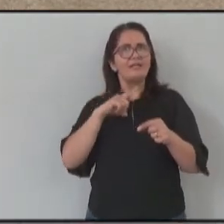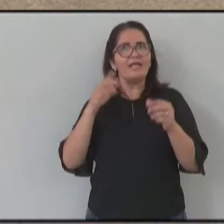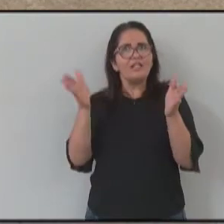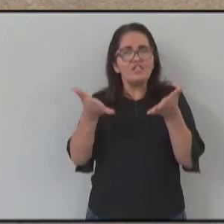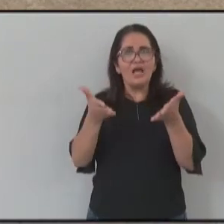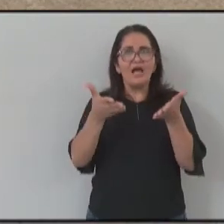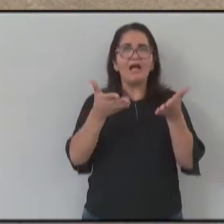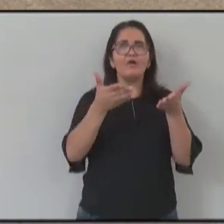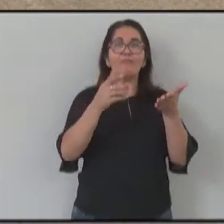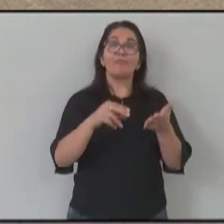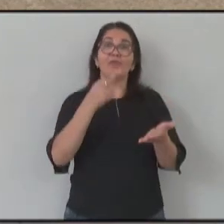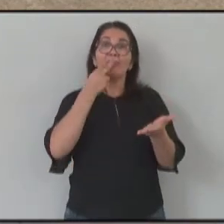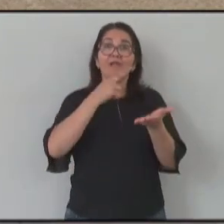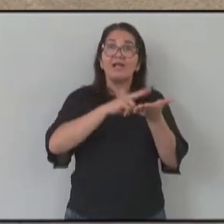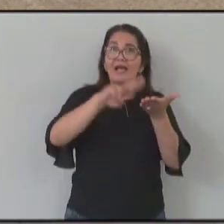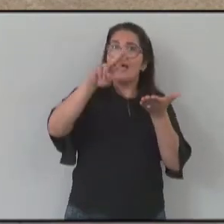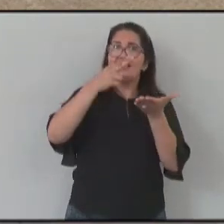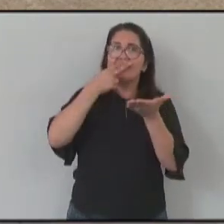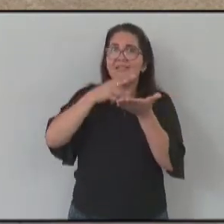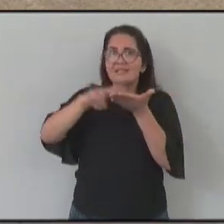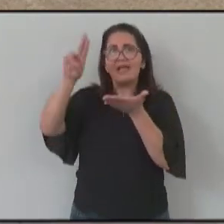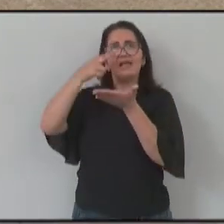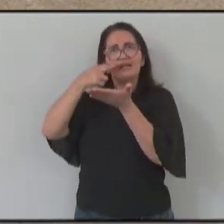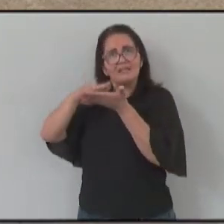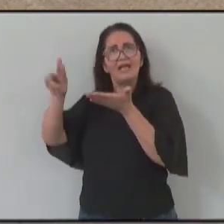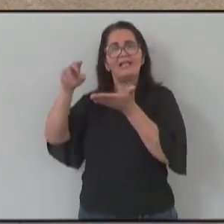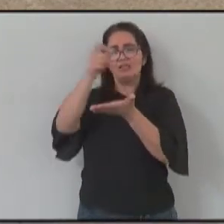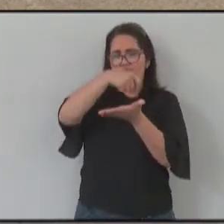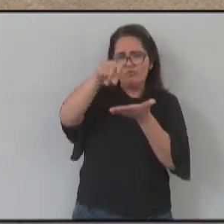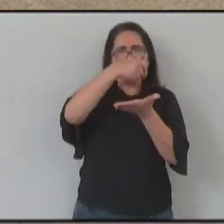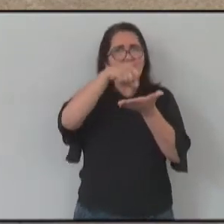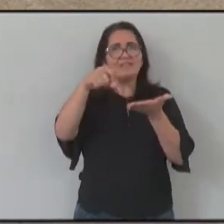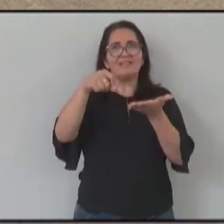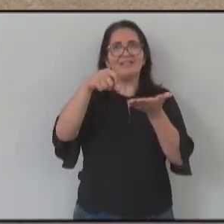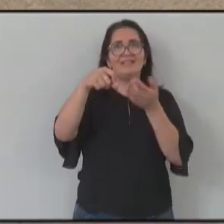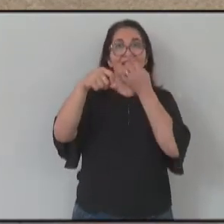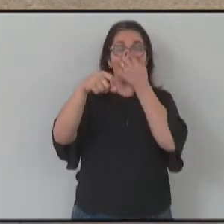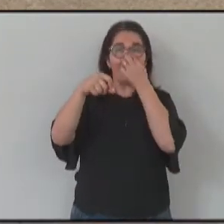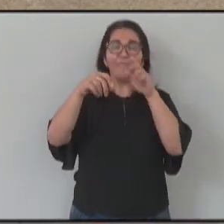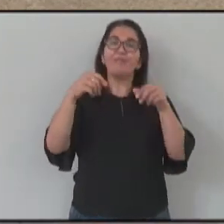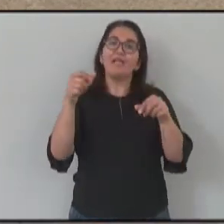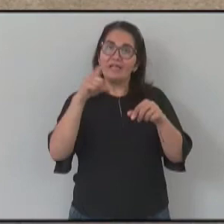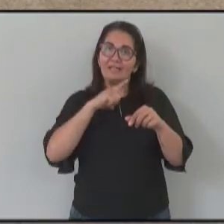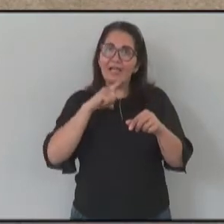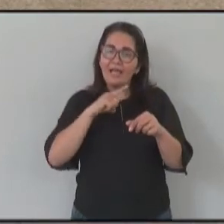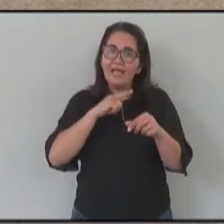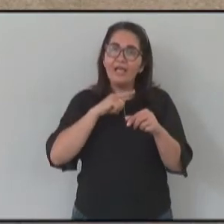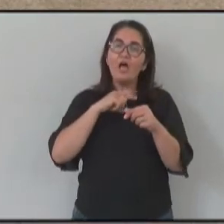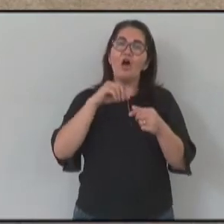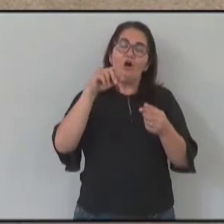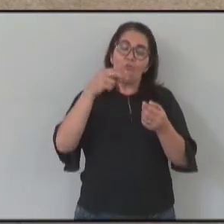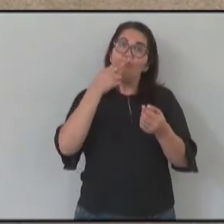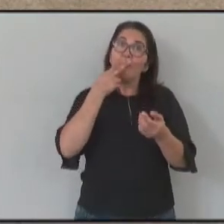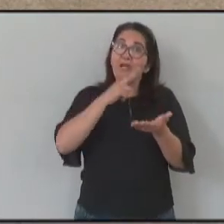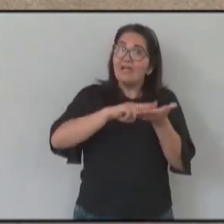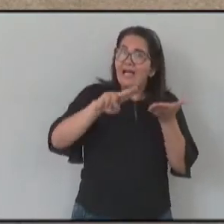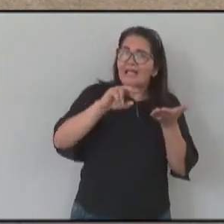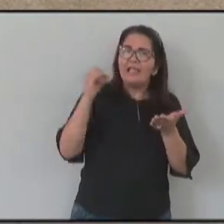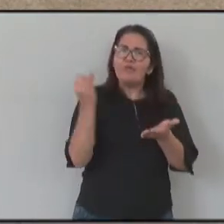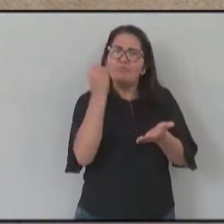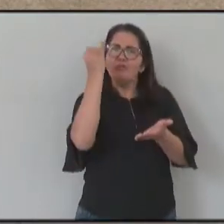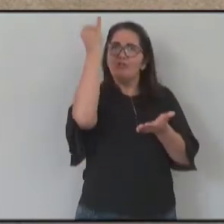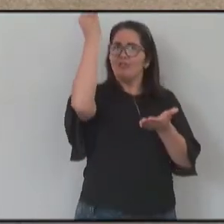destas em museus. Uma delas é essa carta de Pero Vaz de Caminha, que era a notícia